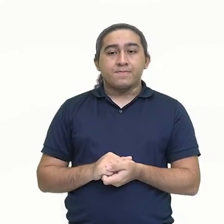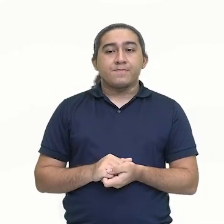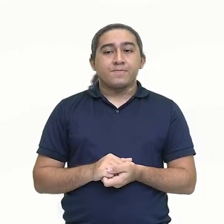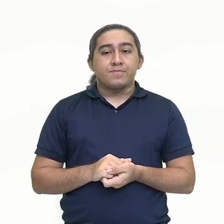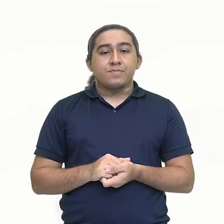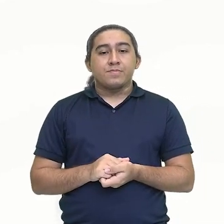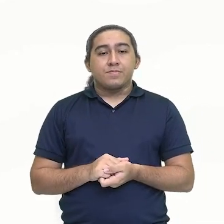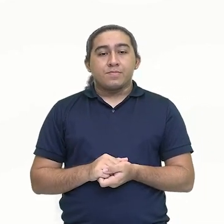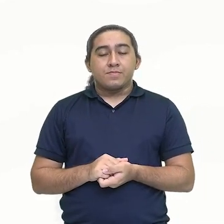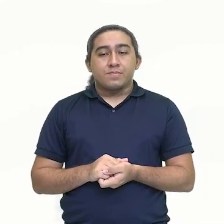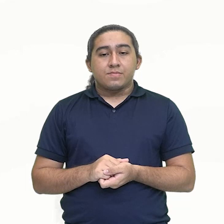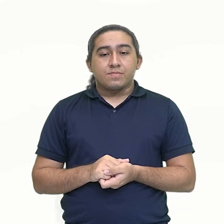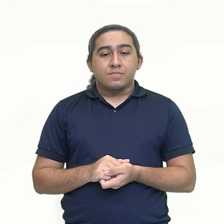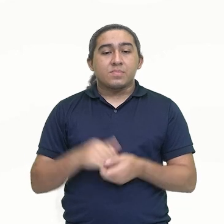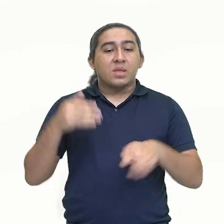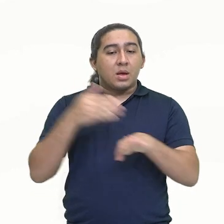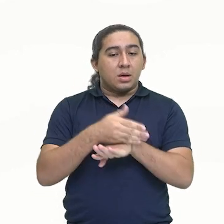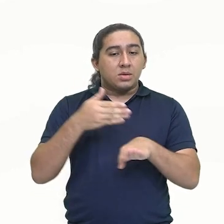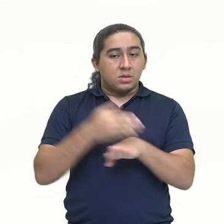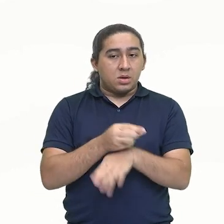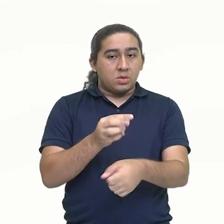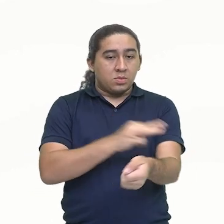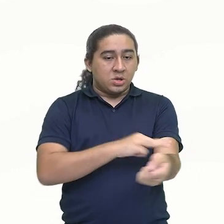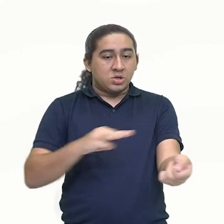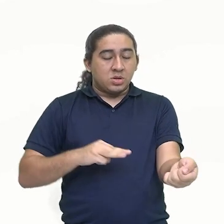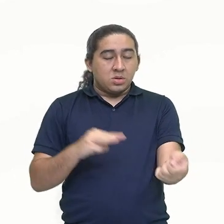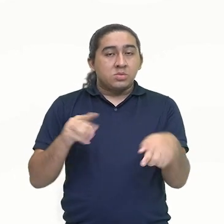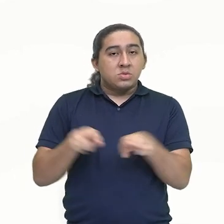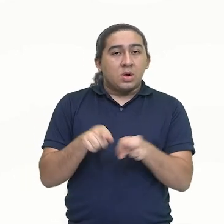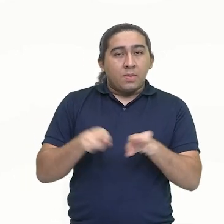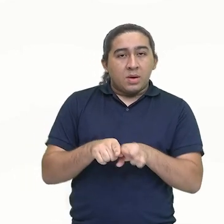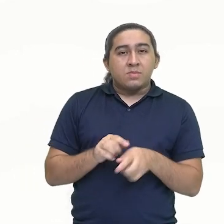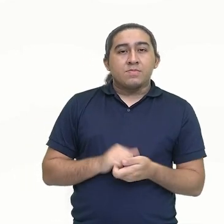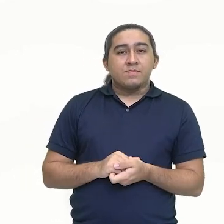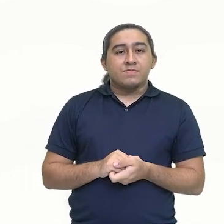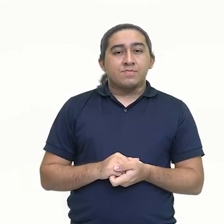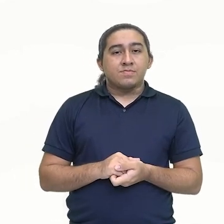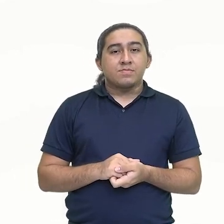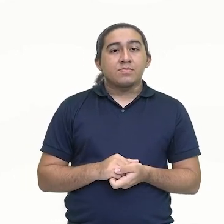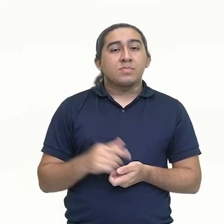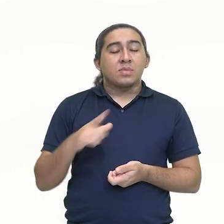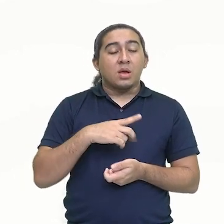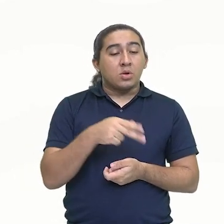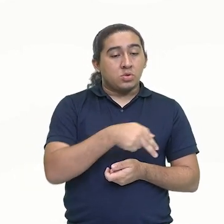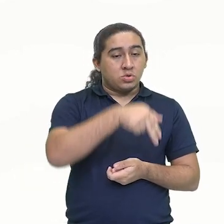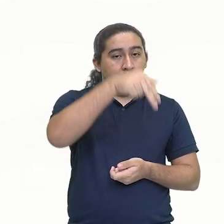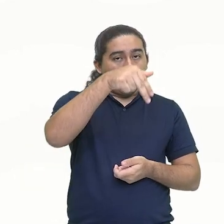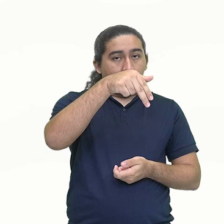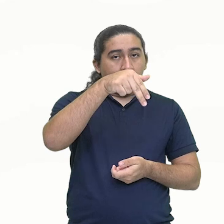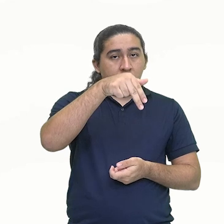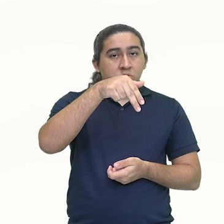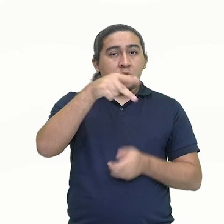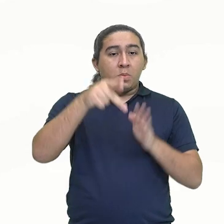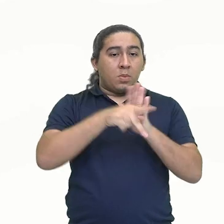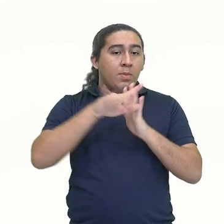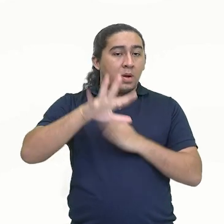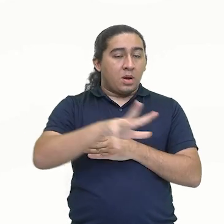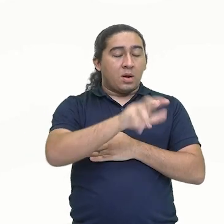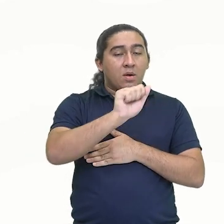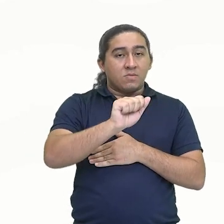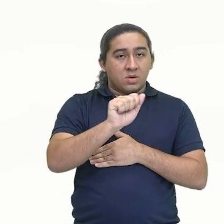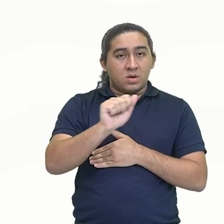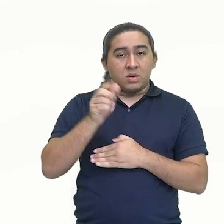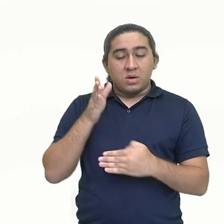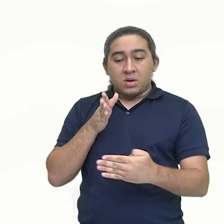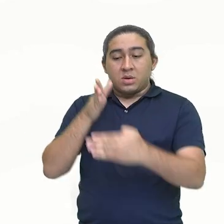ali, atravessando o mar Mediterrâneo, né, atravessando basicamente dessa parte norte do continente africano